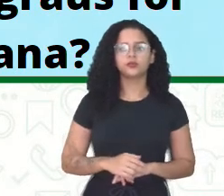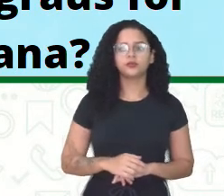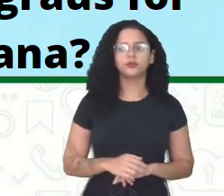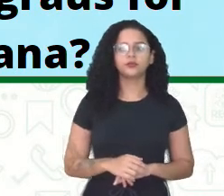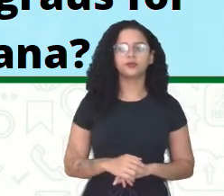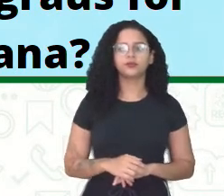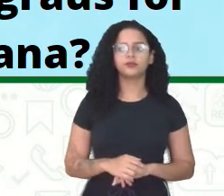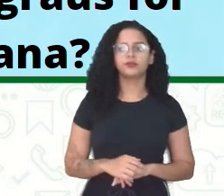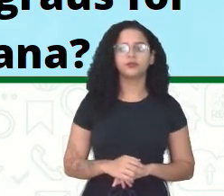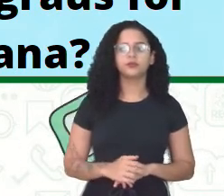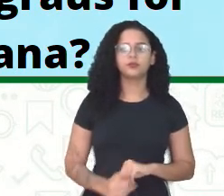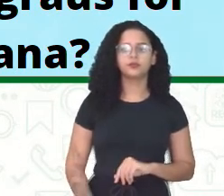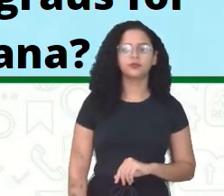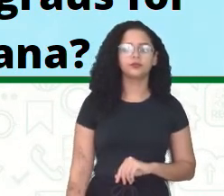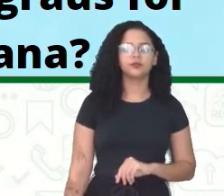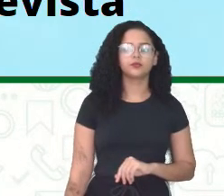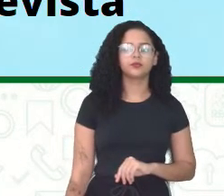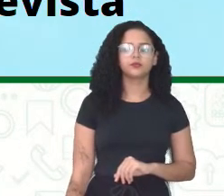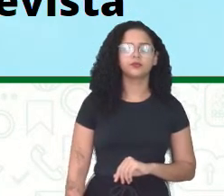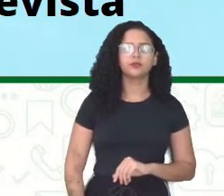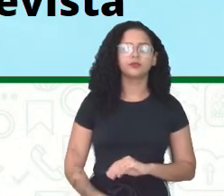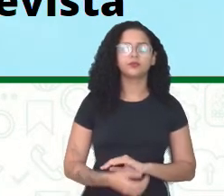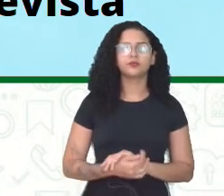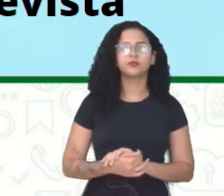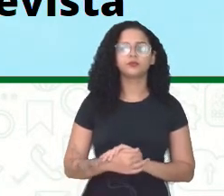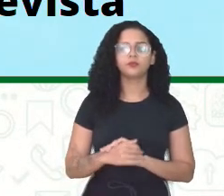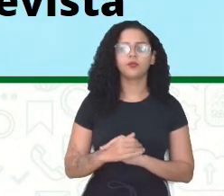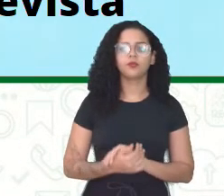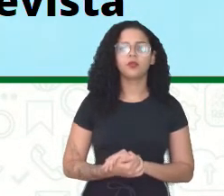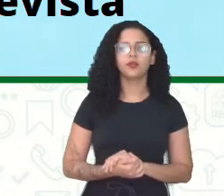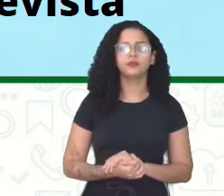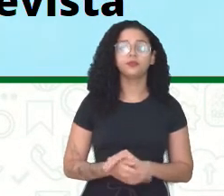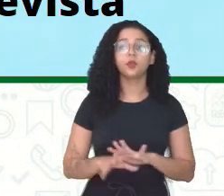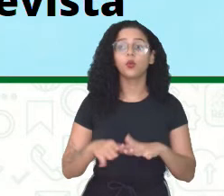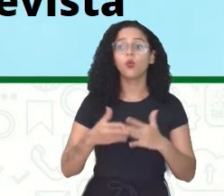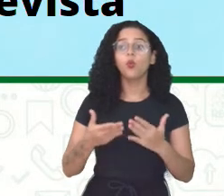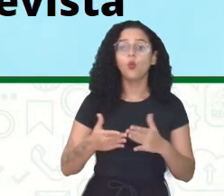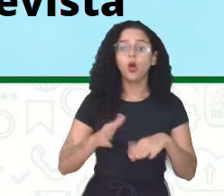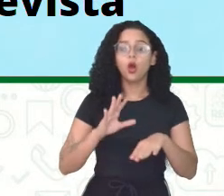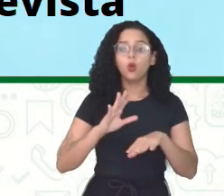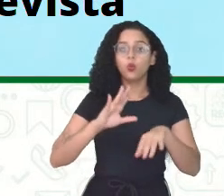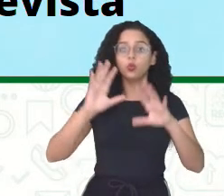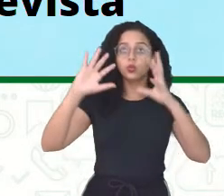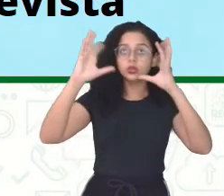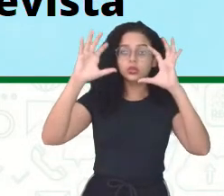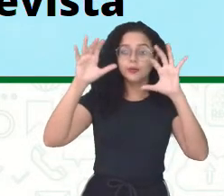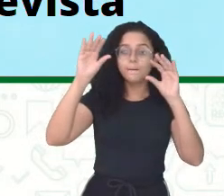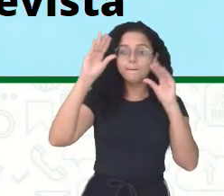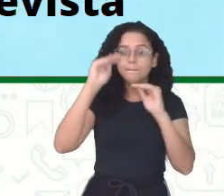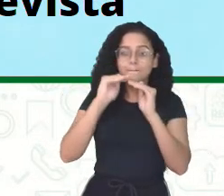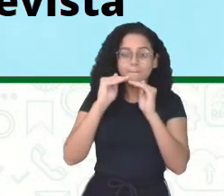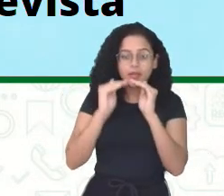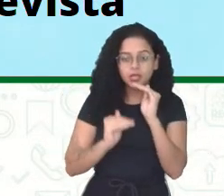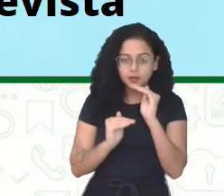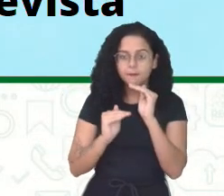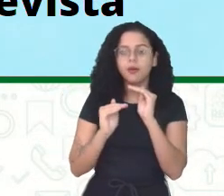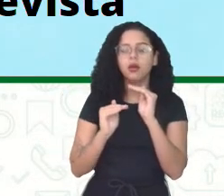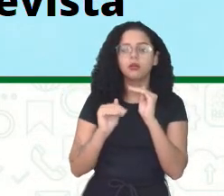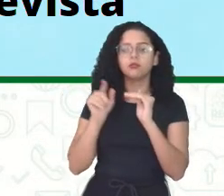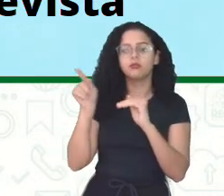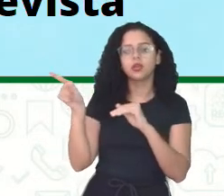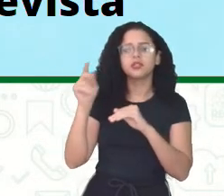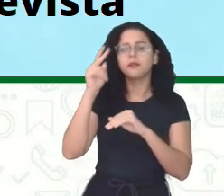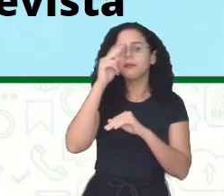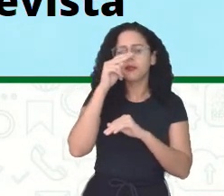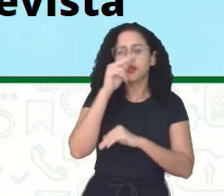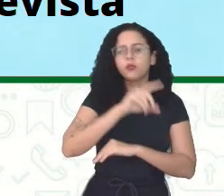E aí, eu tenho qual foi a temperatura mínima prevista para esse